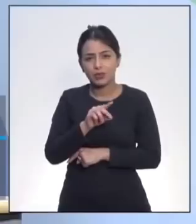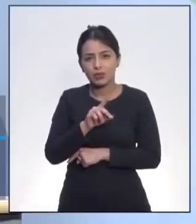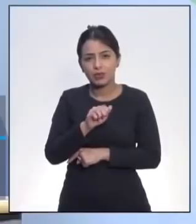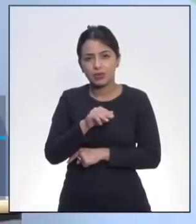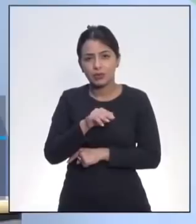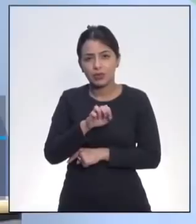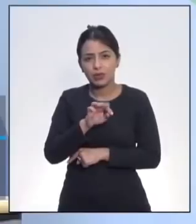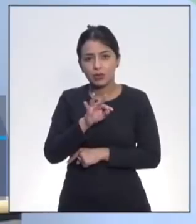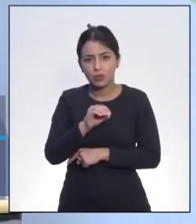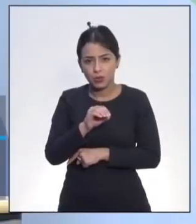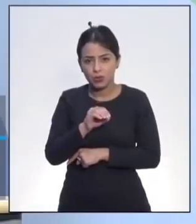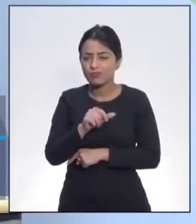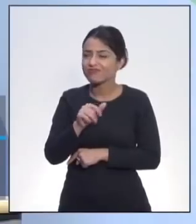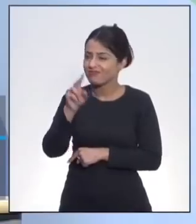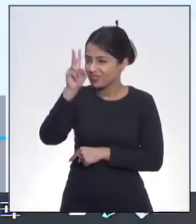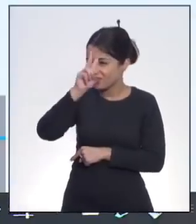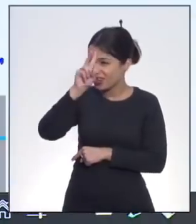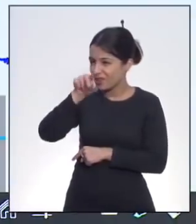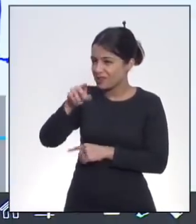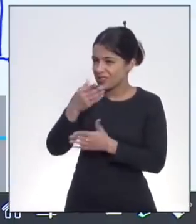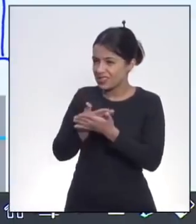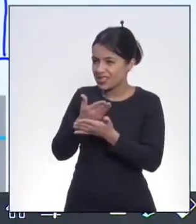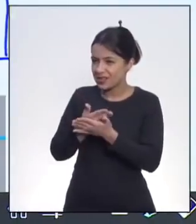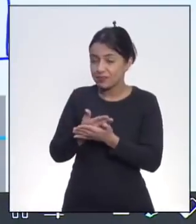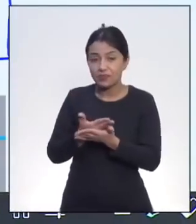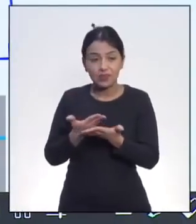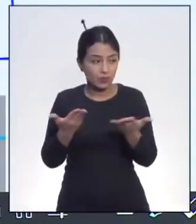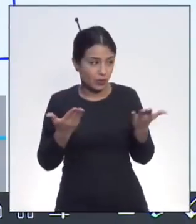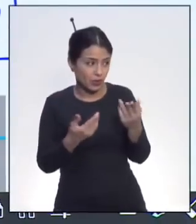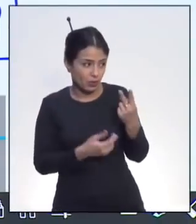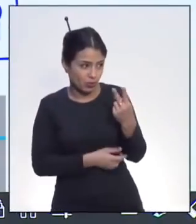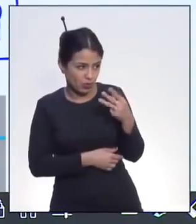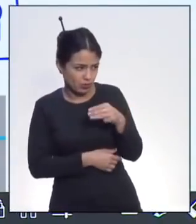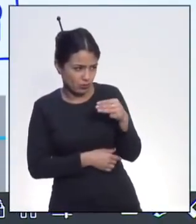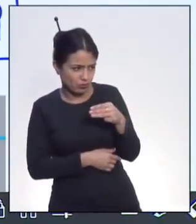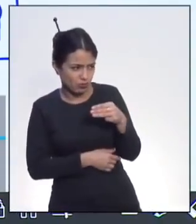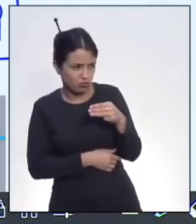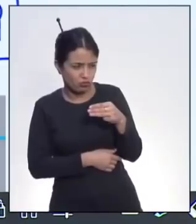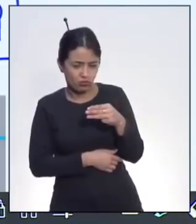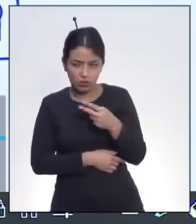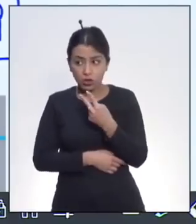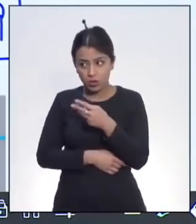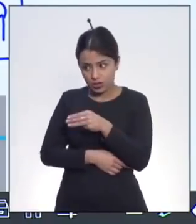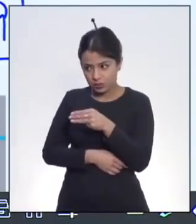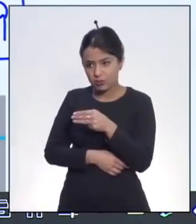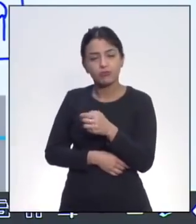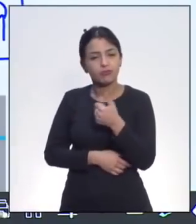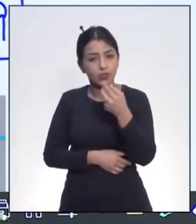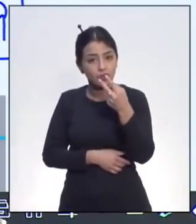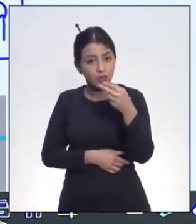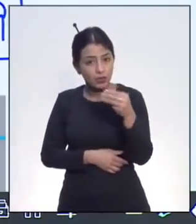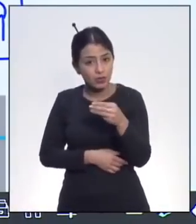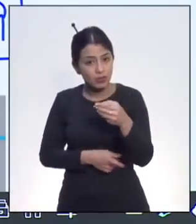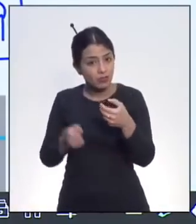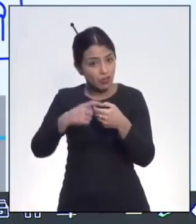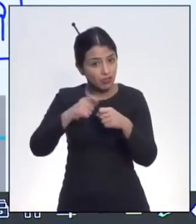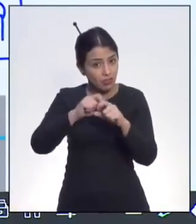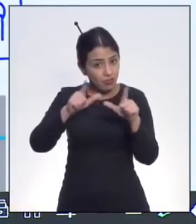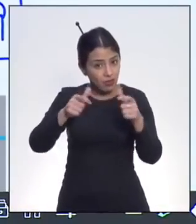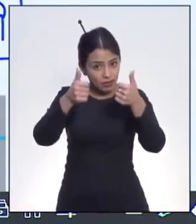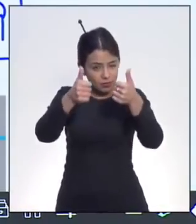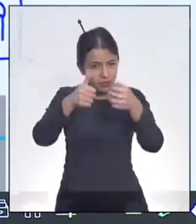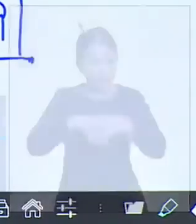verdade? Eu lembro disso. Tá bom? 2 minutinhos para eles, 3, quanto, Alessandra? 2. 2 minutinhos e a gente já retorna, tudo